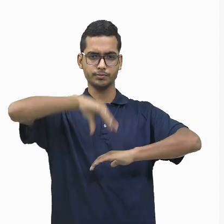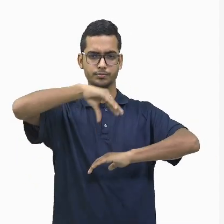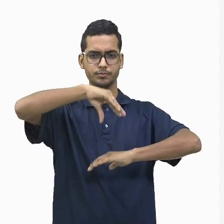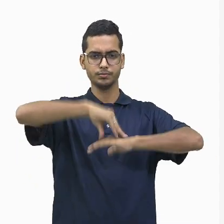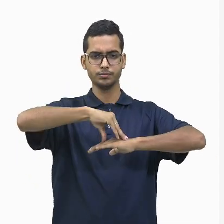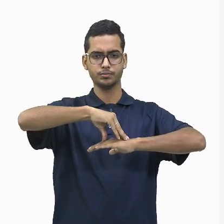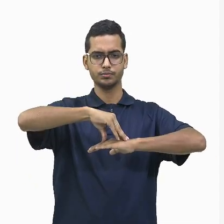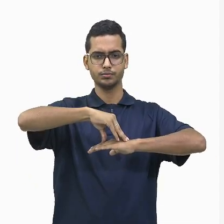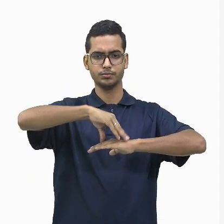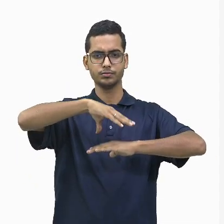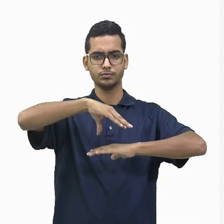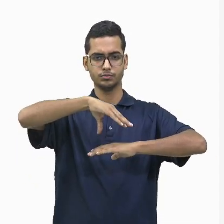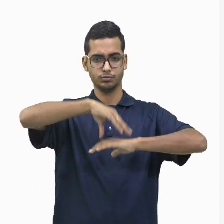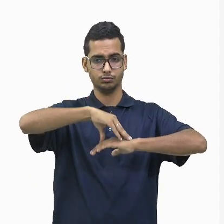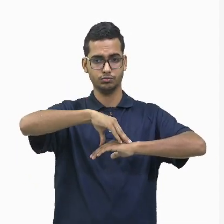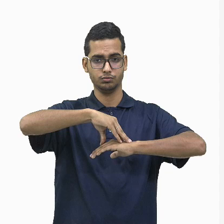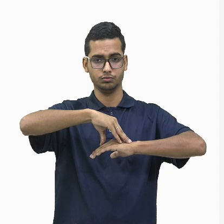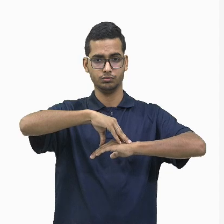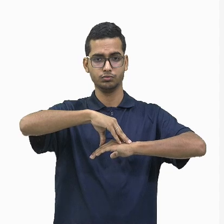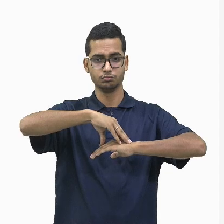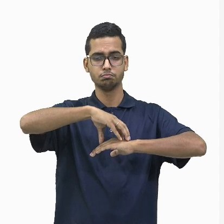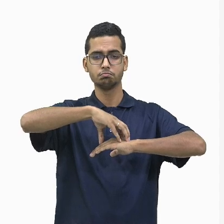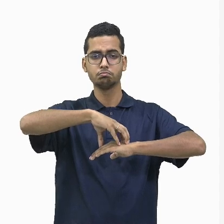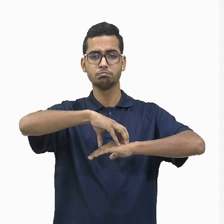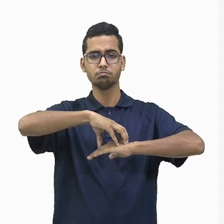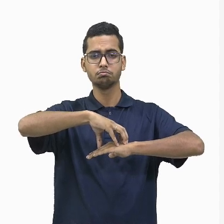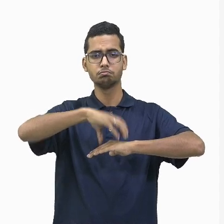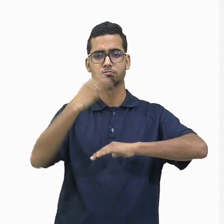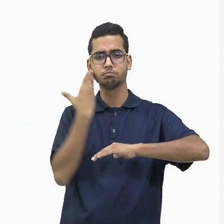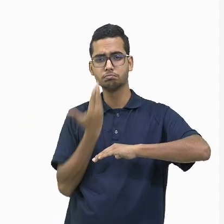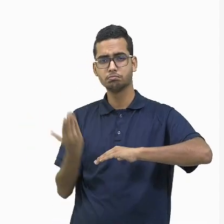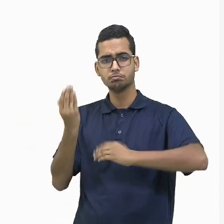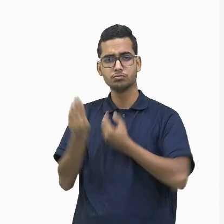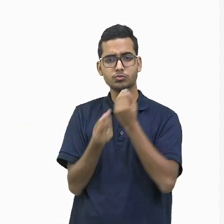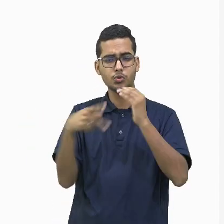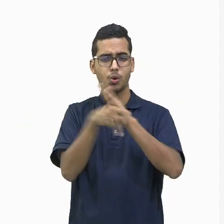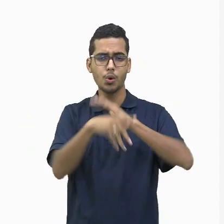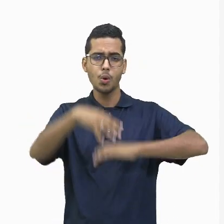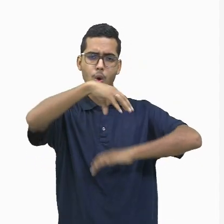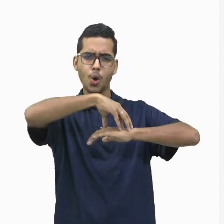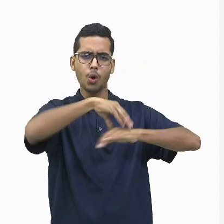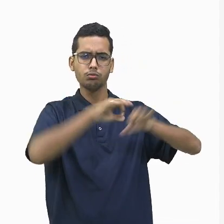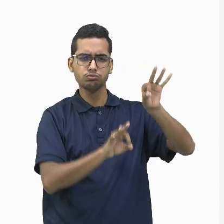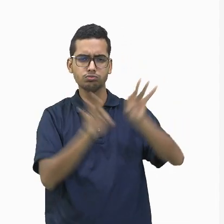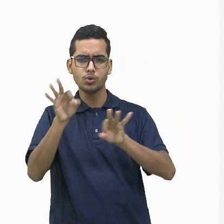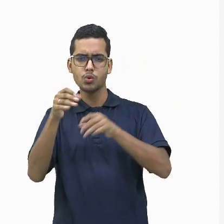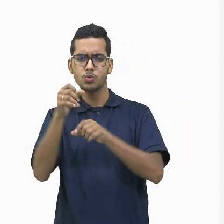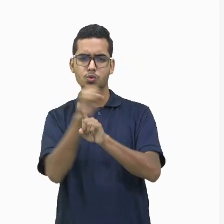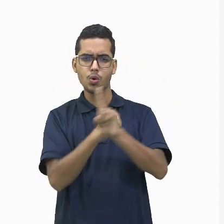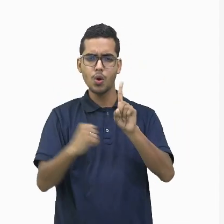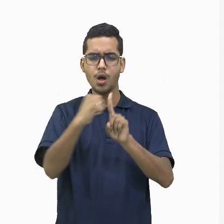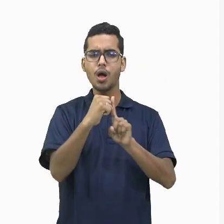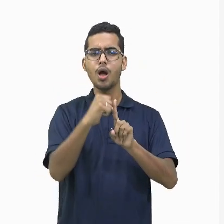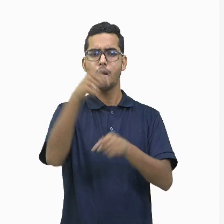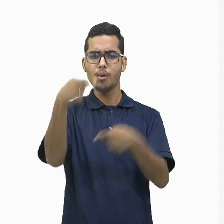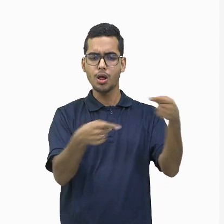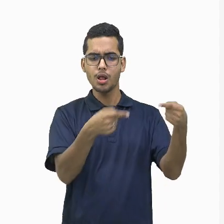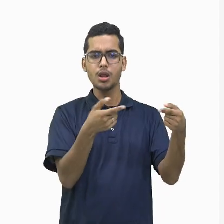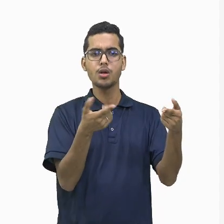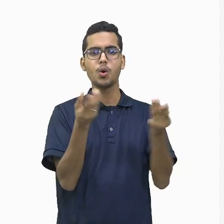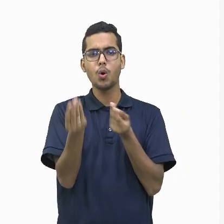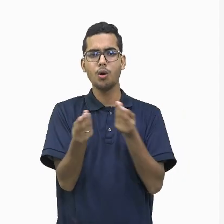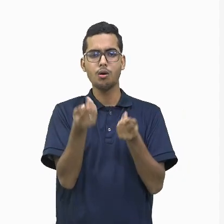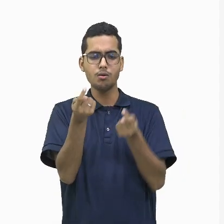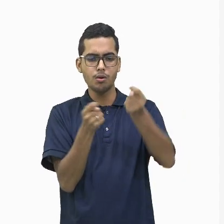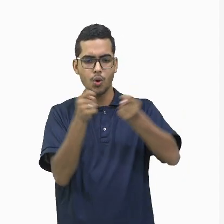esse, vamos dizer assim, essa organização social e política muito mais estável. Então,